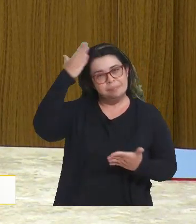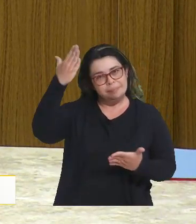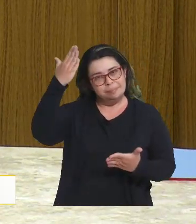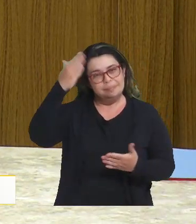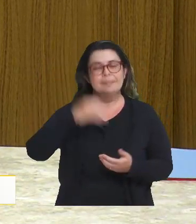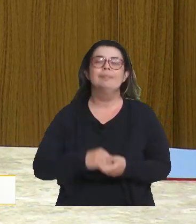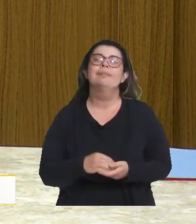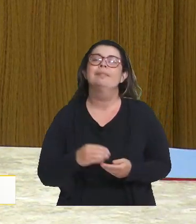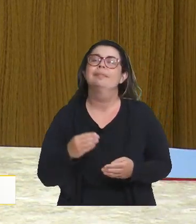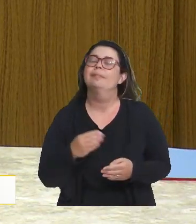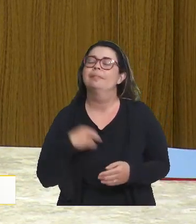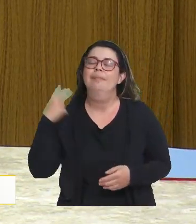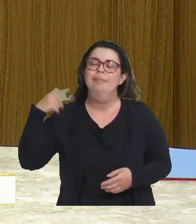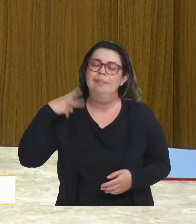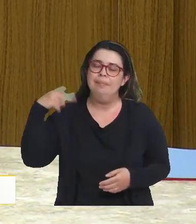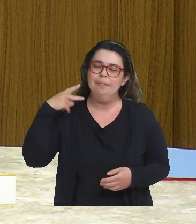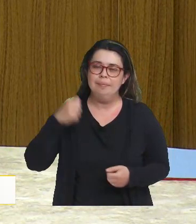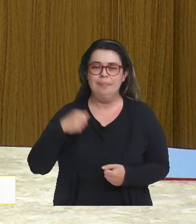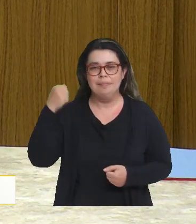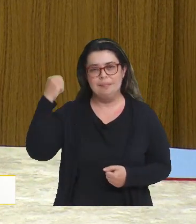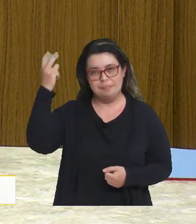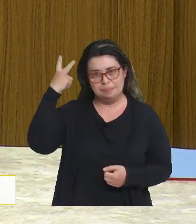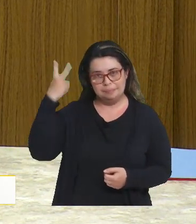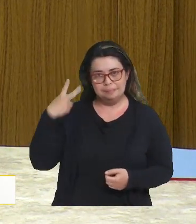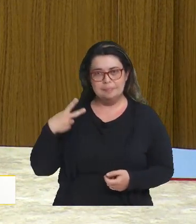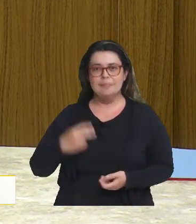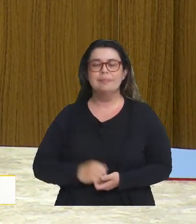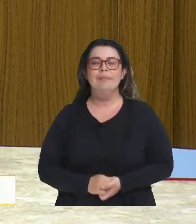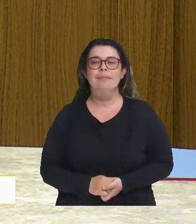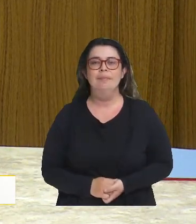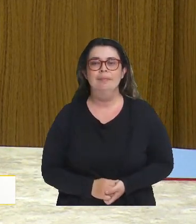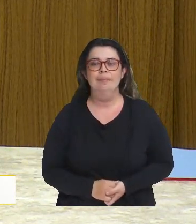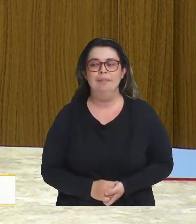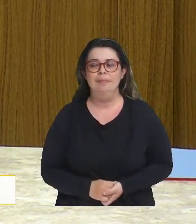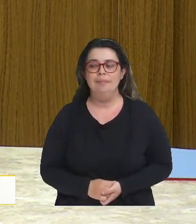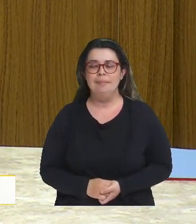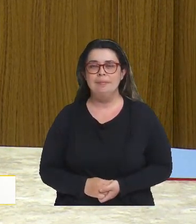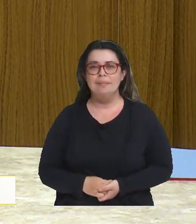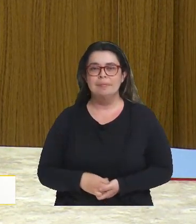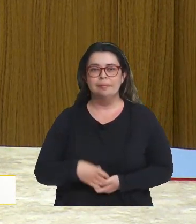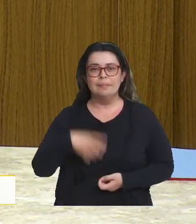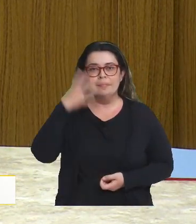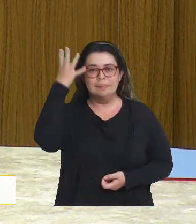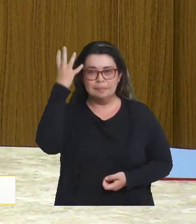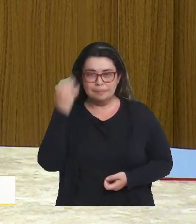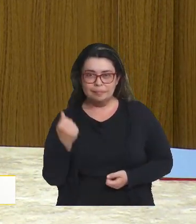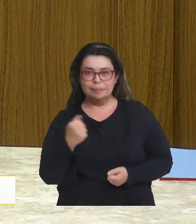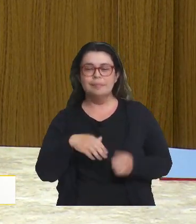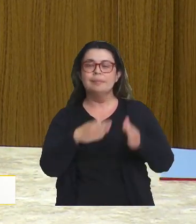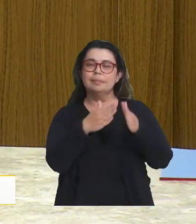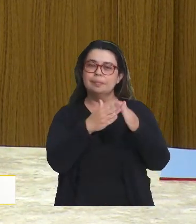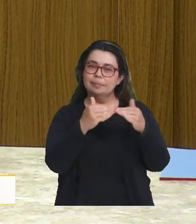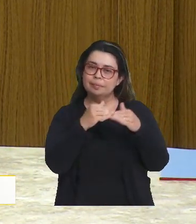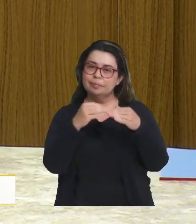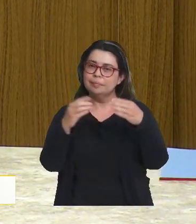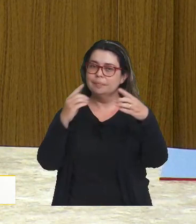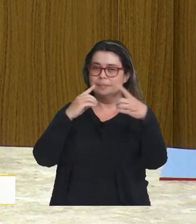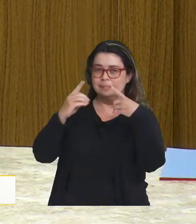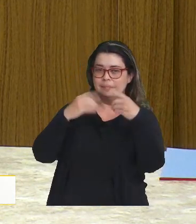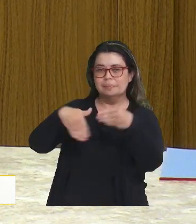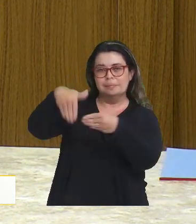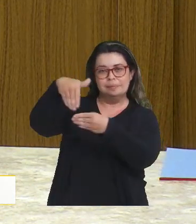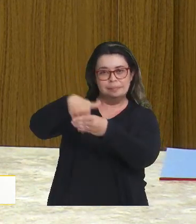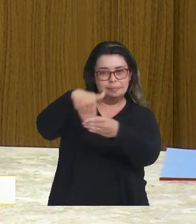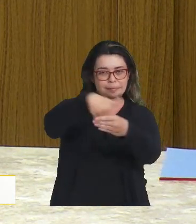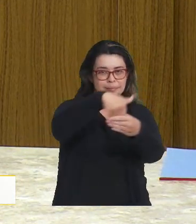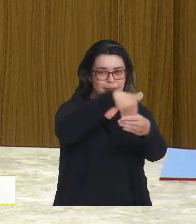vereadores, vereadora Viviane, que aceitaram o pedido de prioridade na discussão e na votação desse